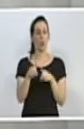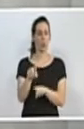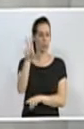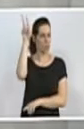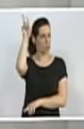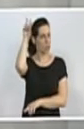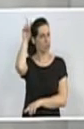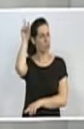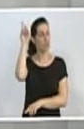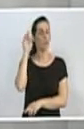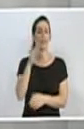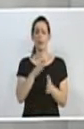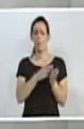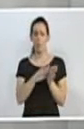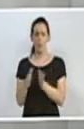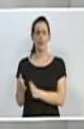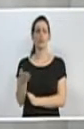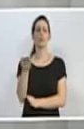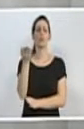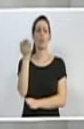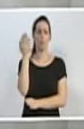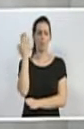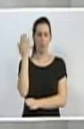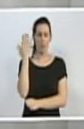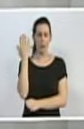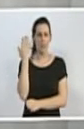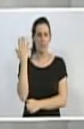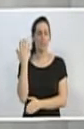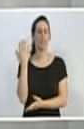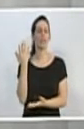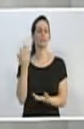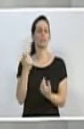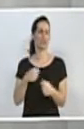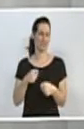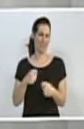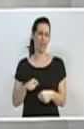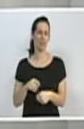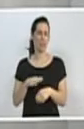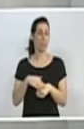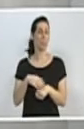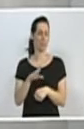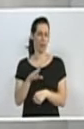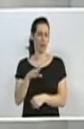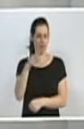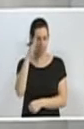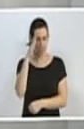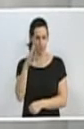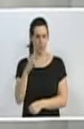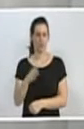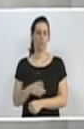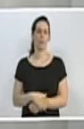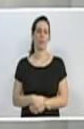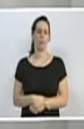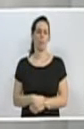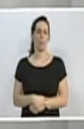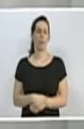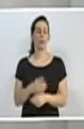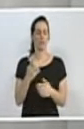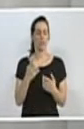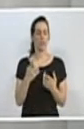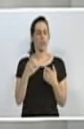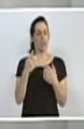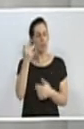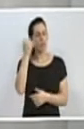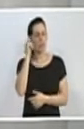Já era carente naquela época, tanto que os colonos se organizaram para fazer frente ao ataque dos bugres.